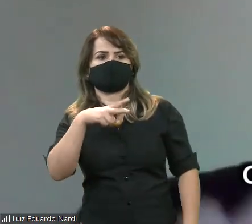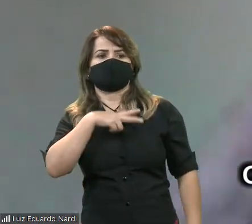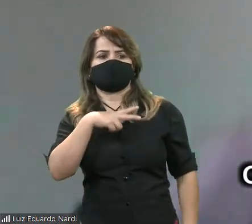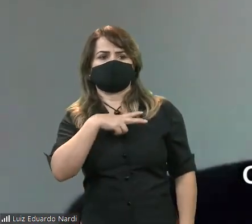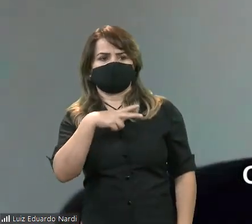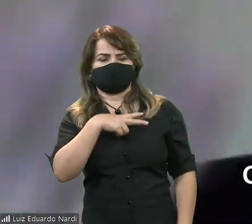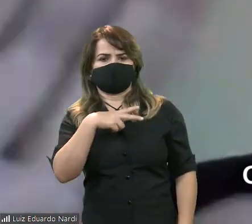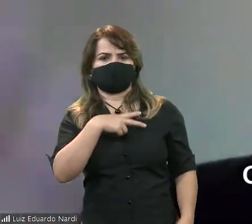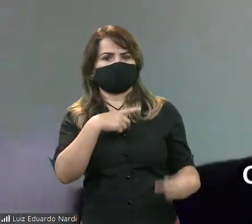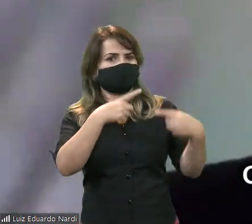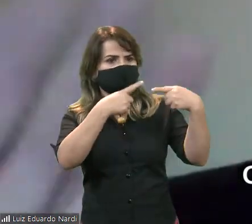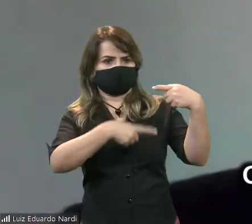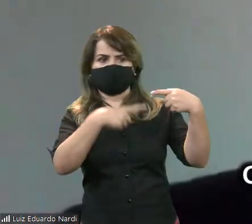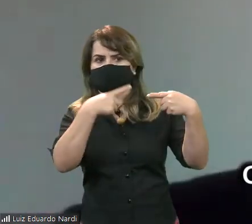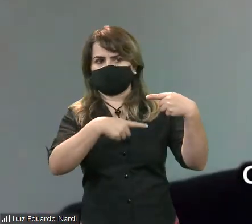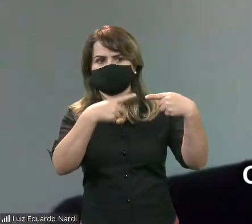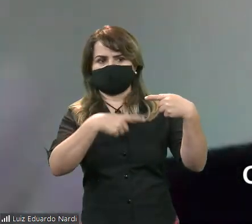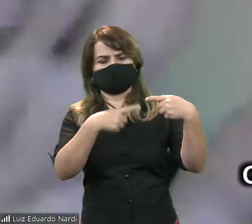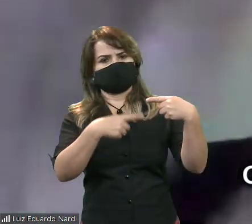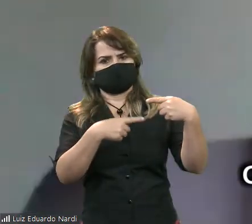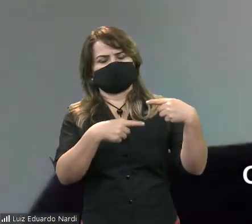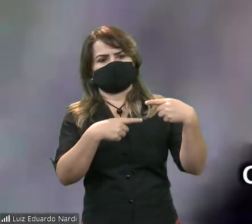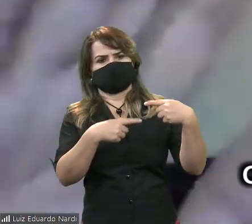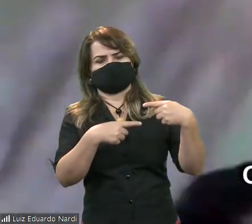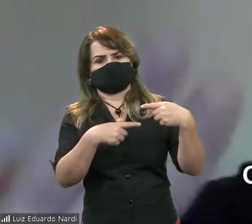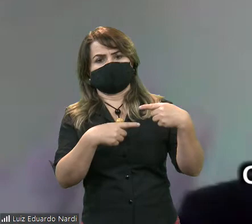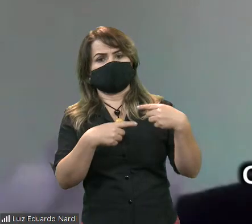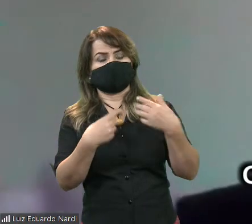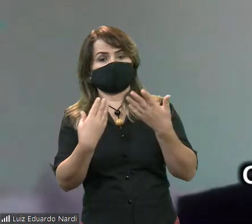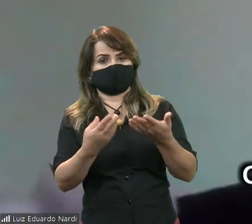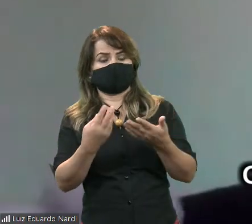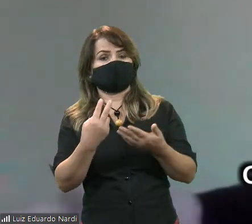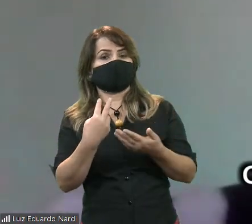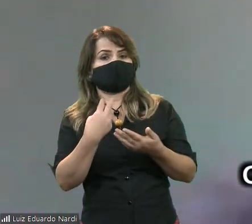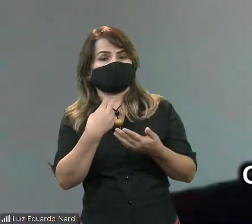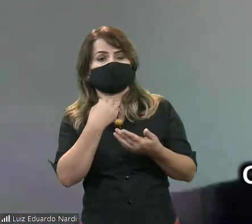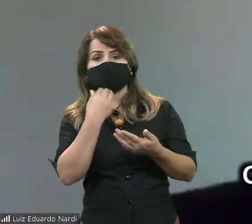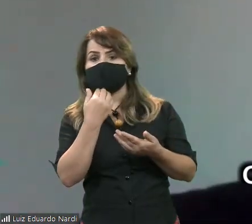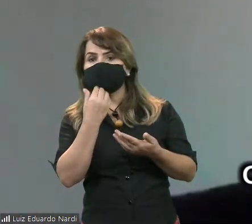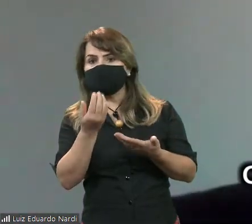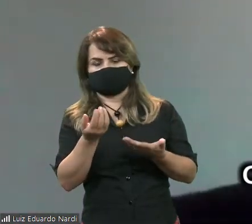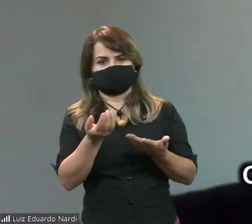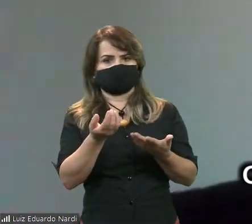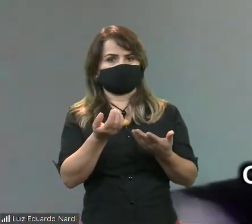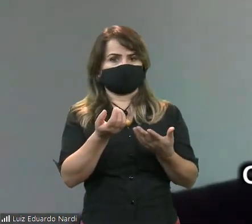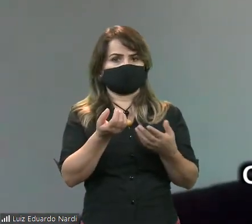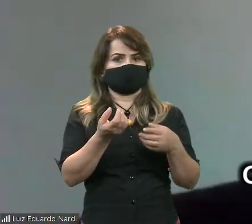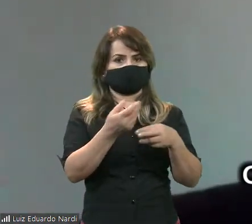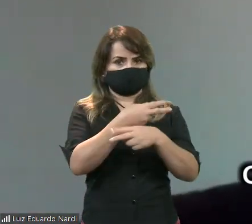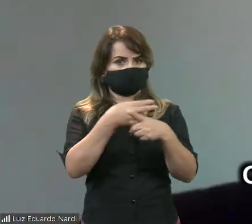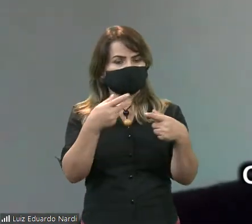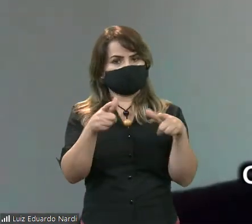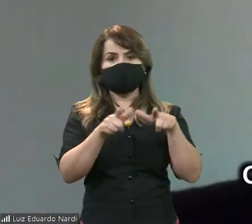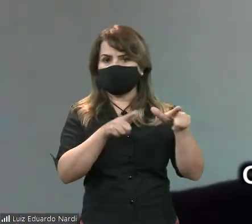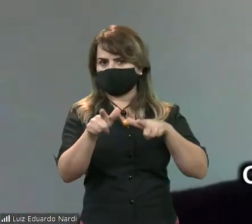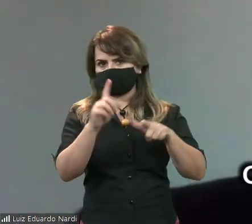Tem nada a ver com a minha atividade administrativa, aliás, com a minha atividade parlamentar. Absolutamente. Tem nada a